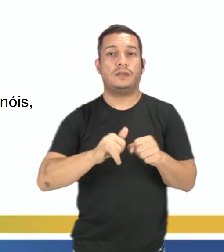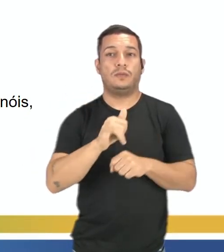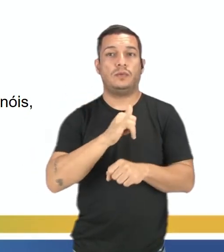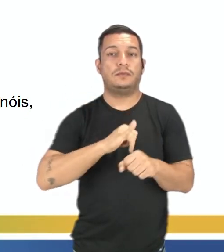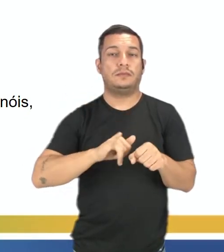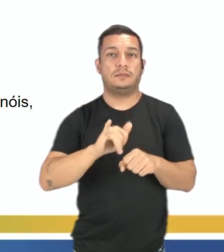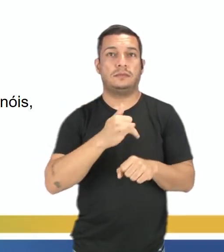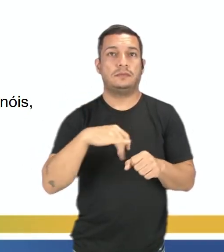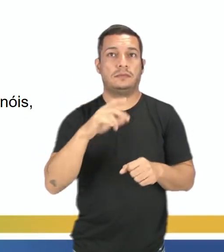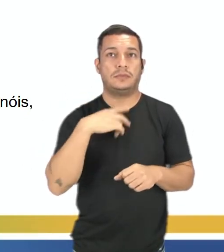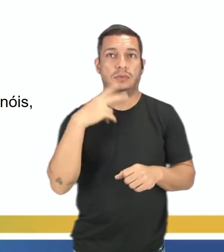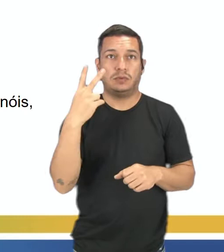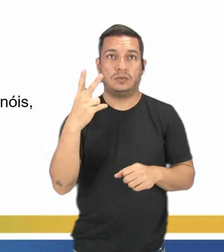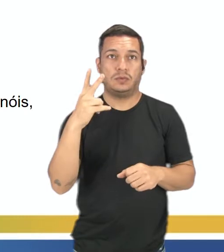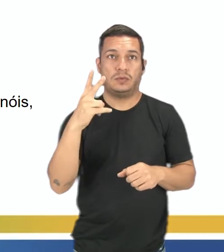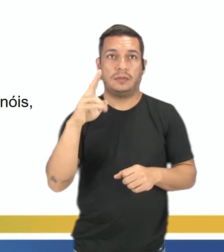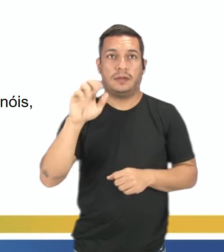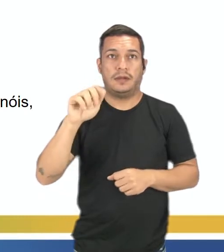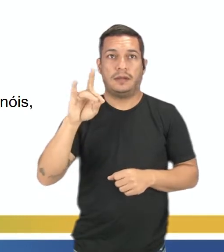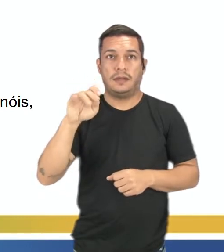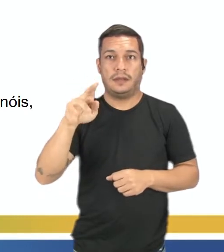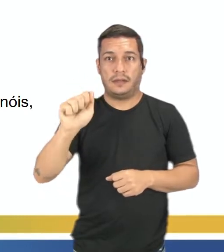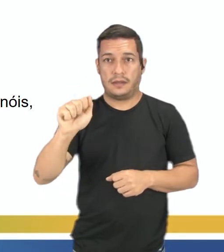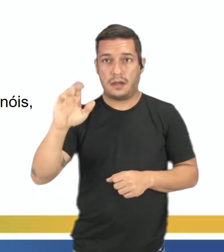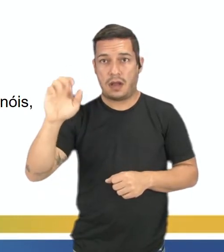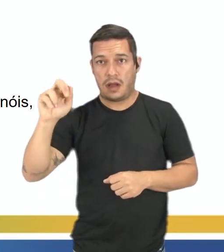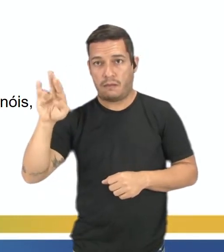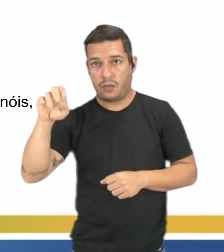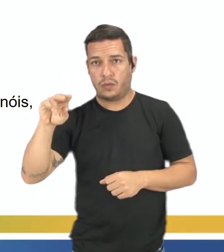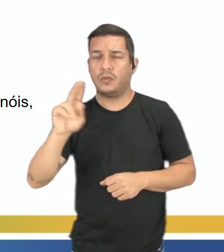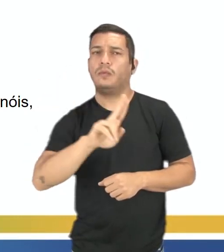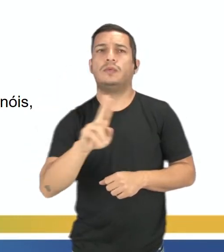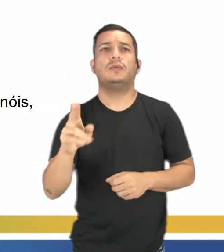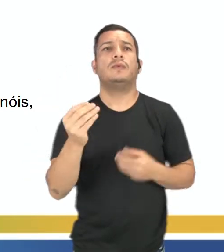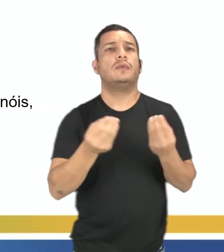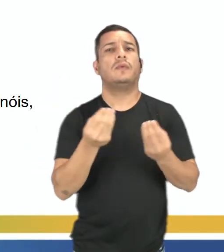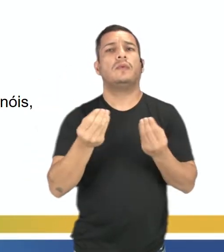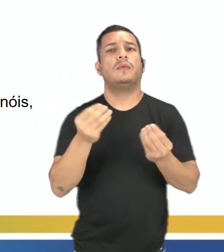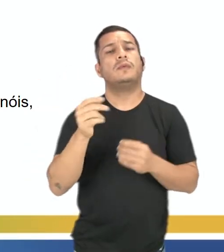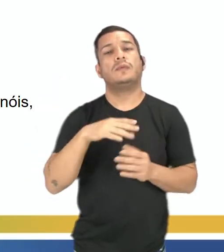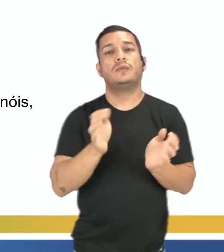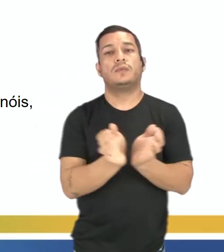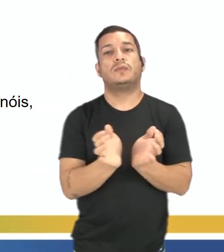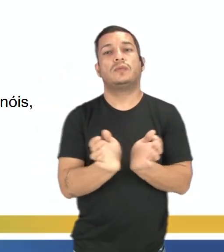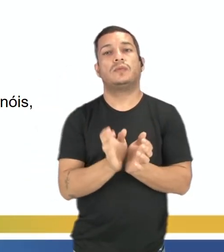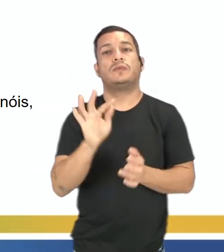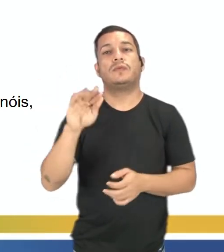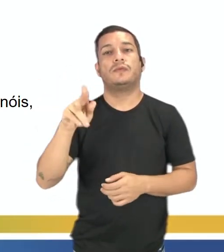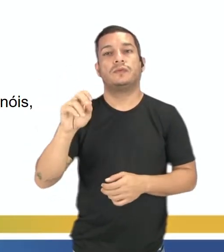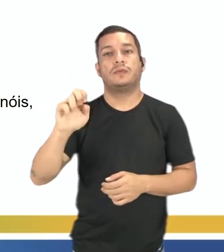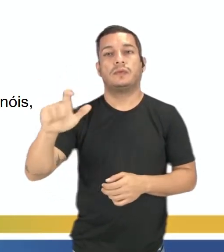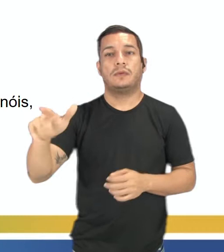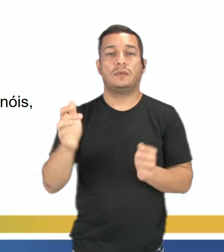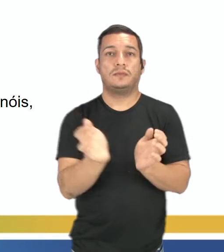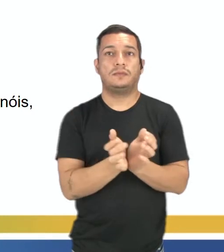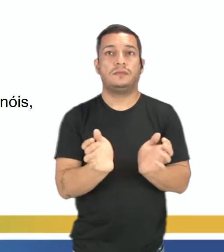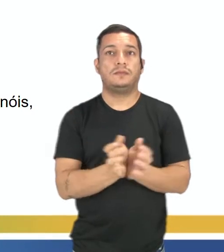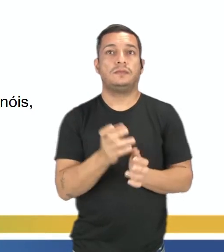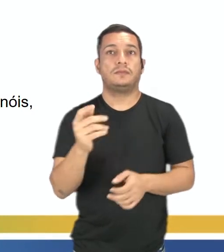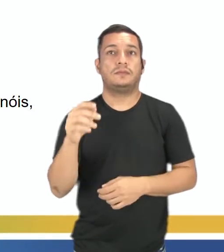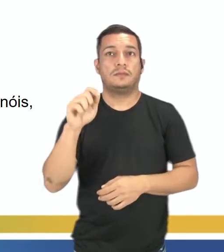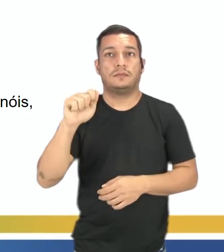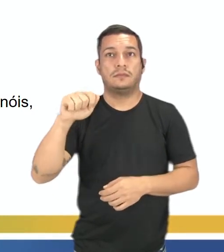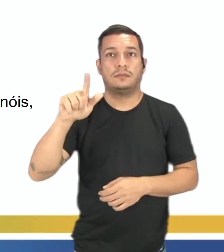entre duas cadeias de carbono tá e como que chama isso como chama esse grupo funcional grupo